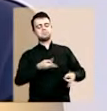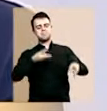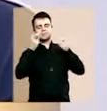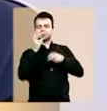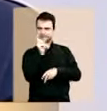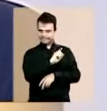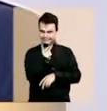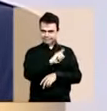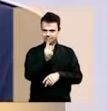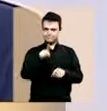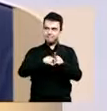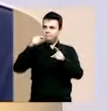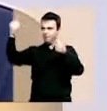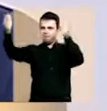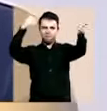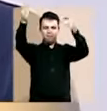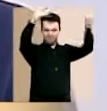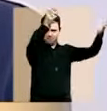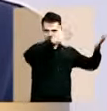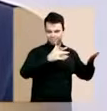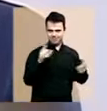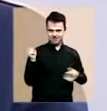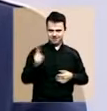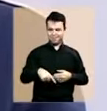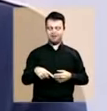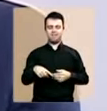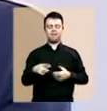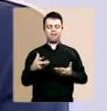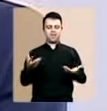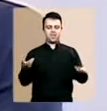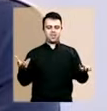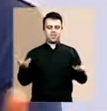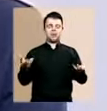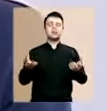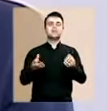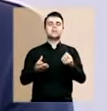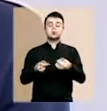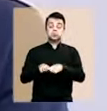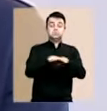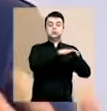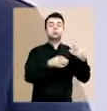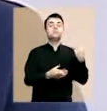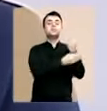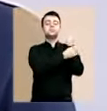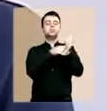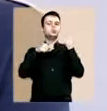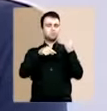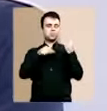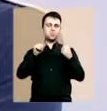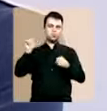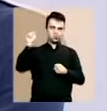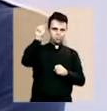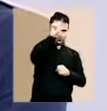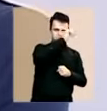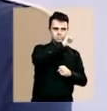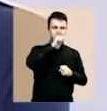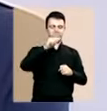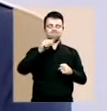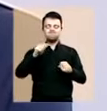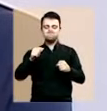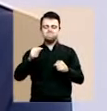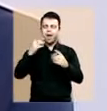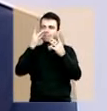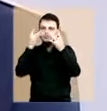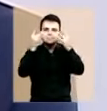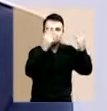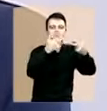as externalidades, né? Então, a grande questão da sustentabilidade é internalizar essas externalidades que a gente